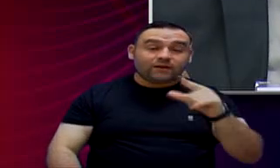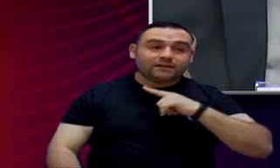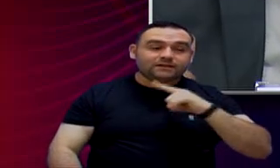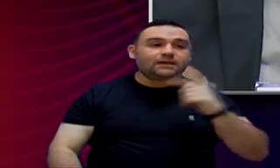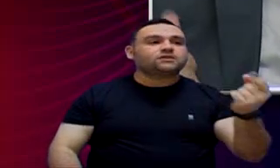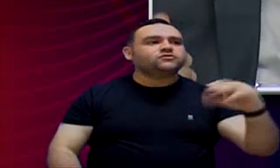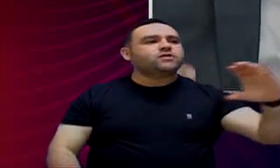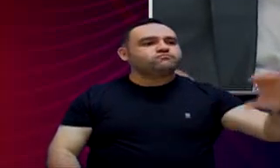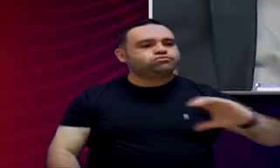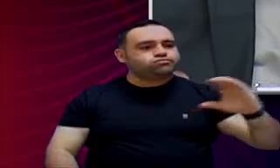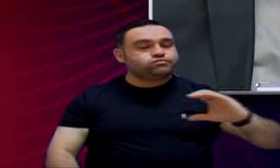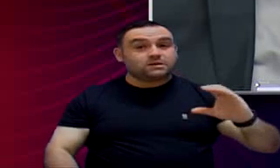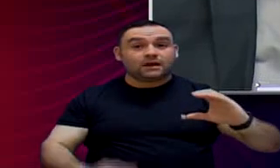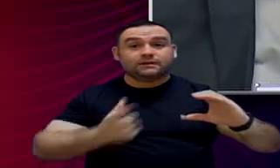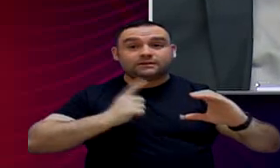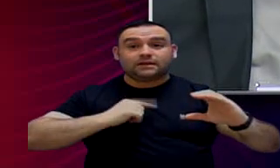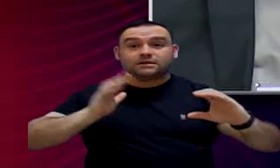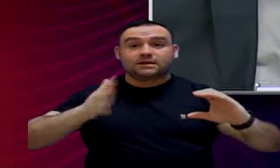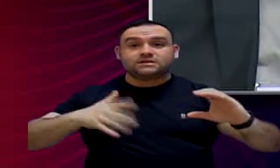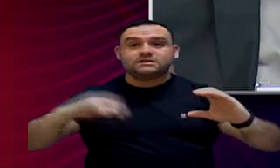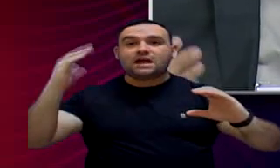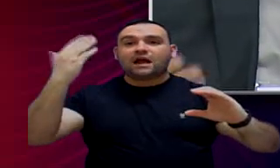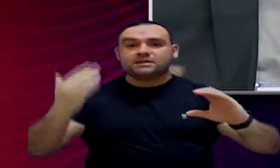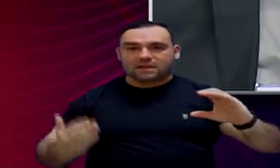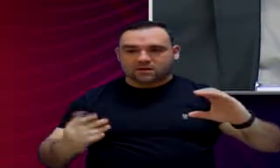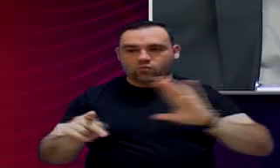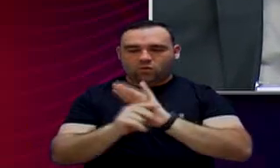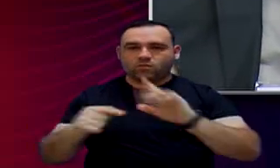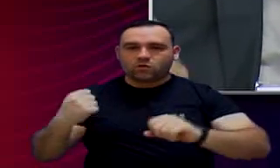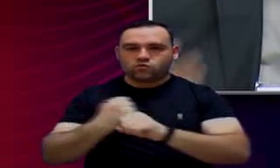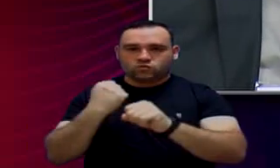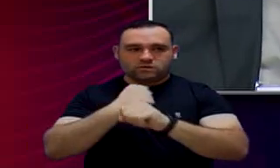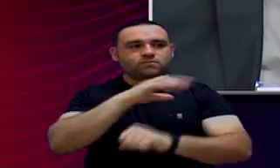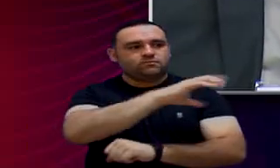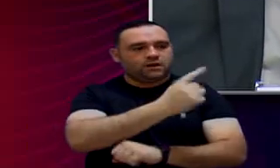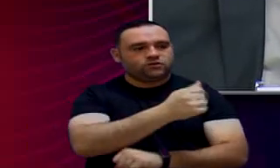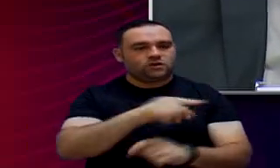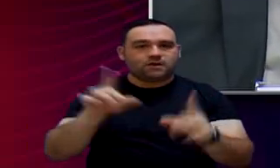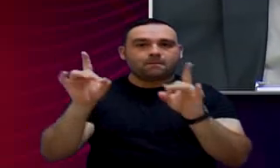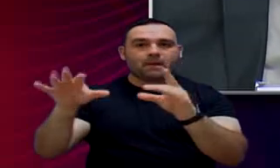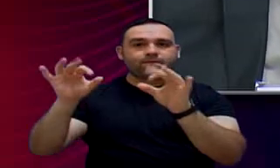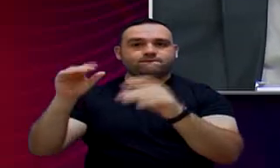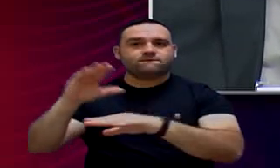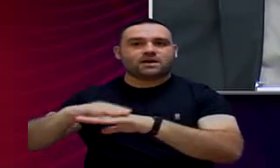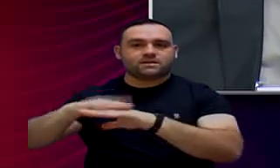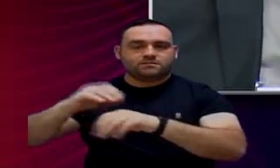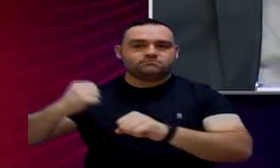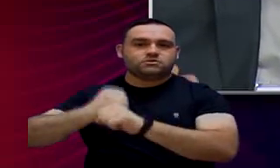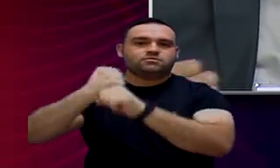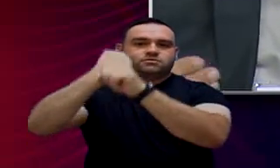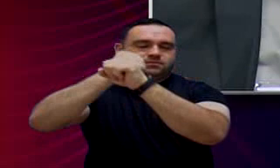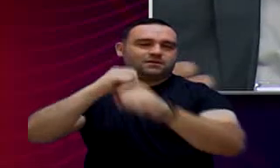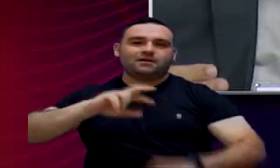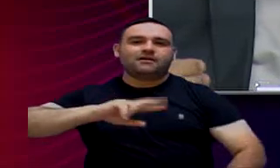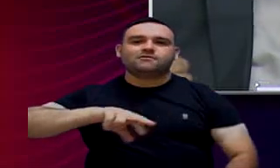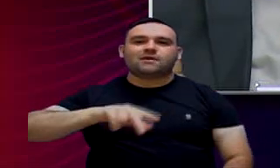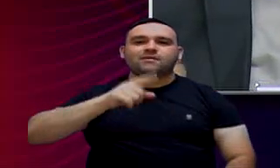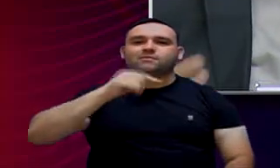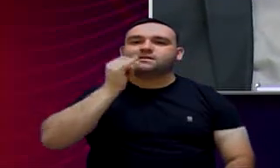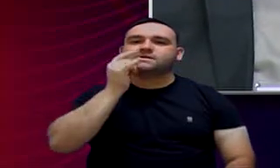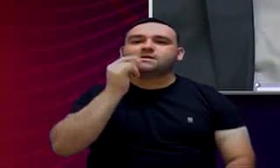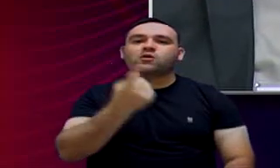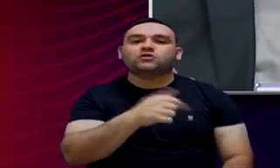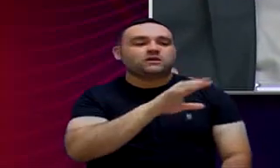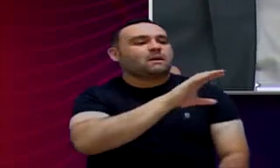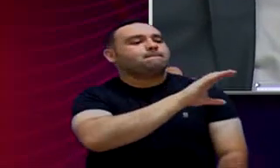o desembolso conforme ela atende Já licitada a obra para pegar esse desembolso e Executar a obra não é interessante a gente